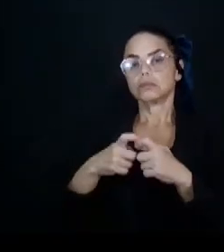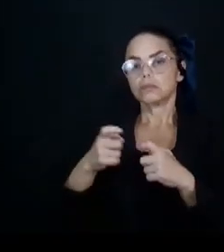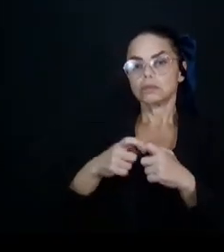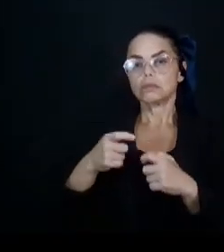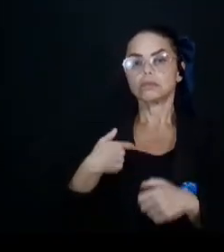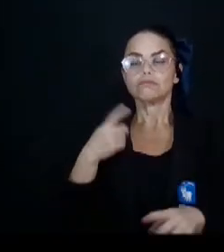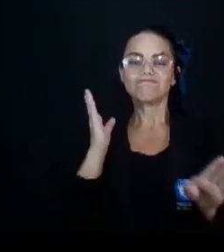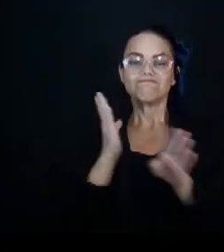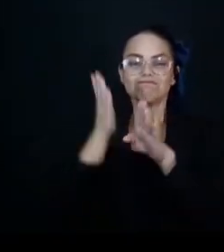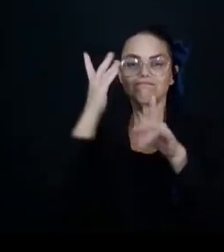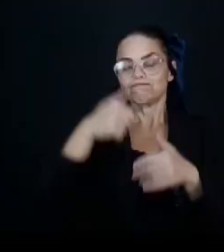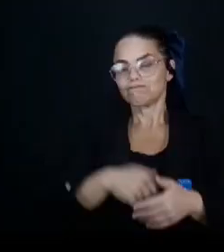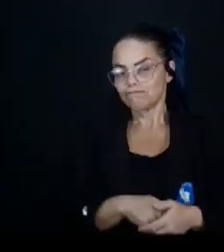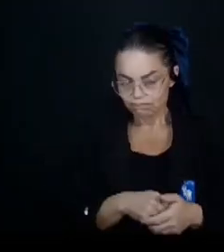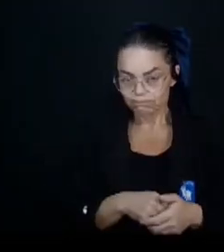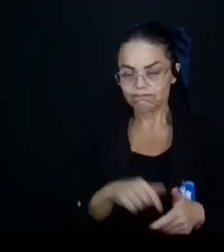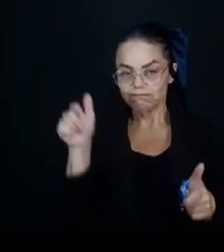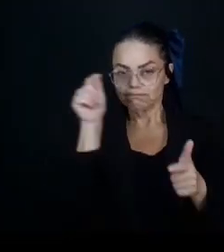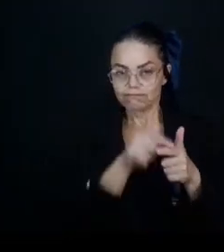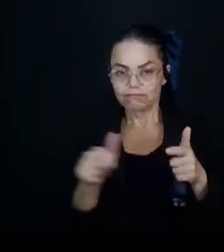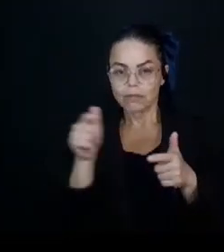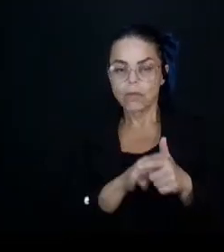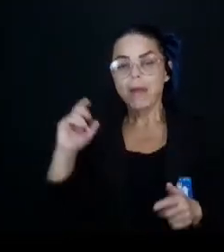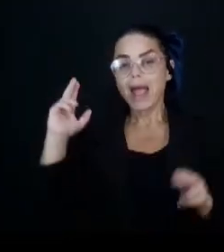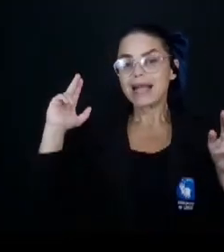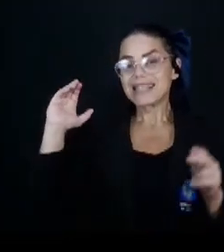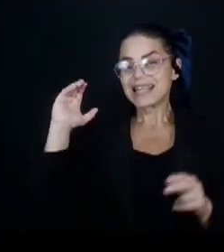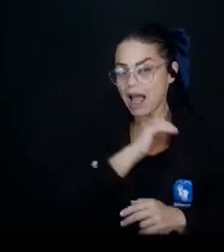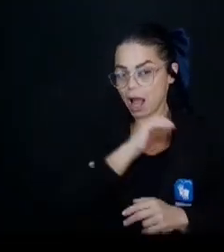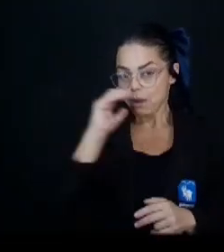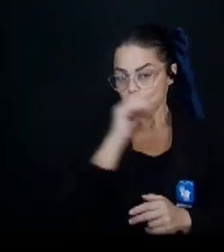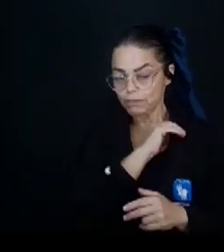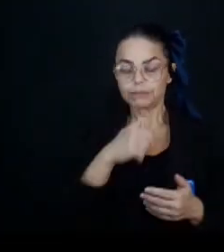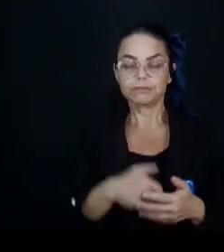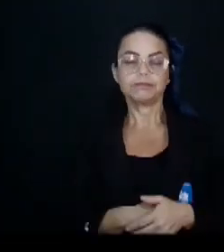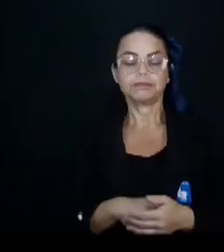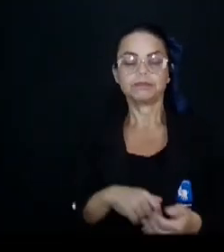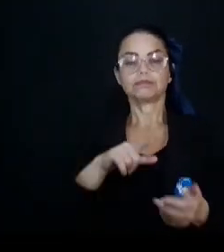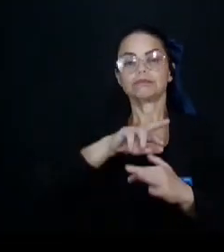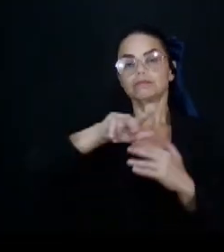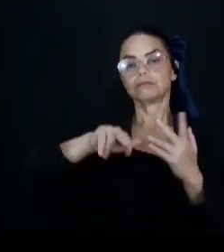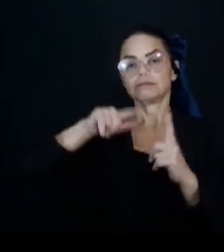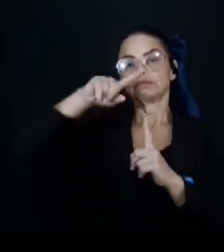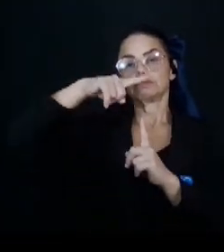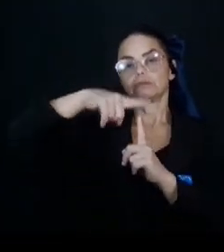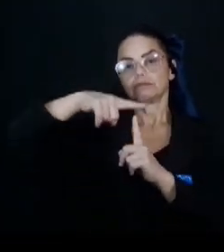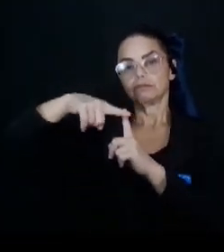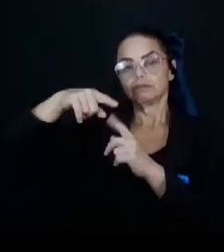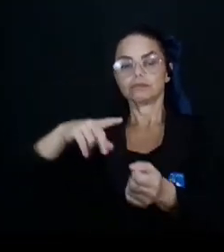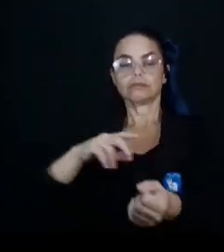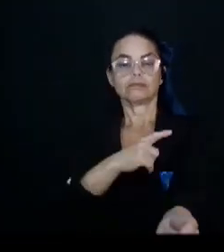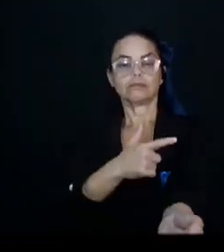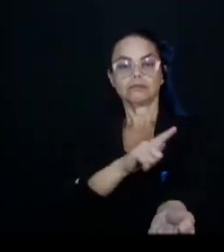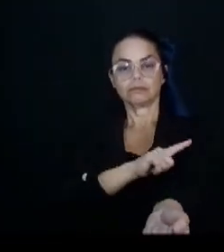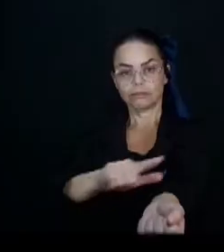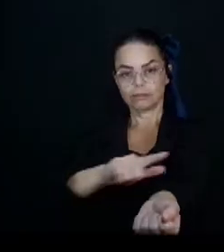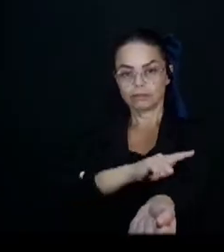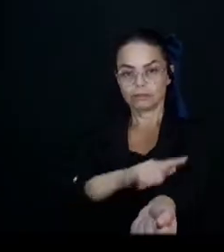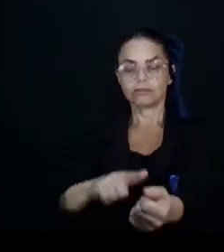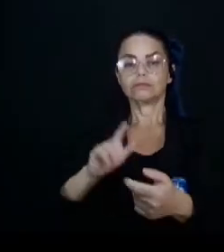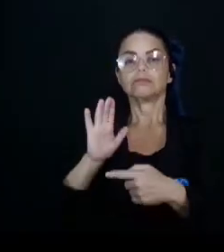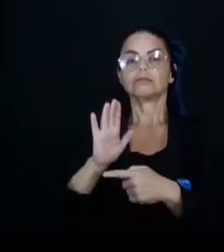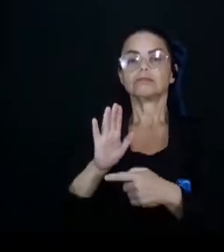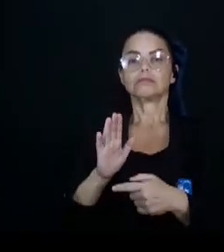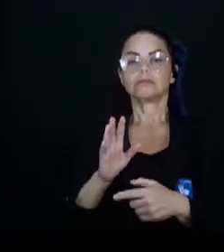seu problema mais facilmente. Então, as leucemias, elas são doenças que se manifestam com doenças no sangue.